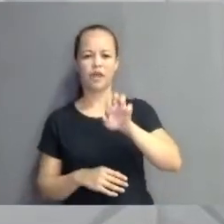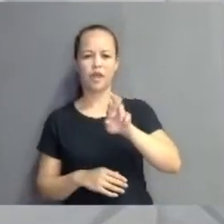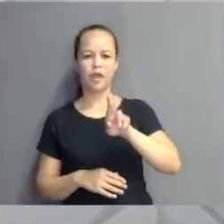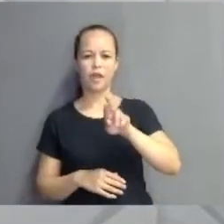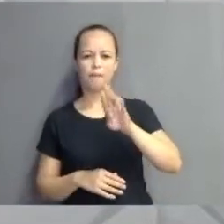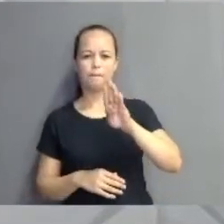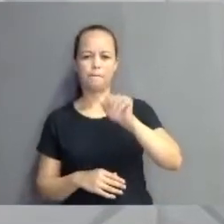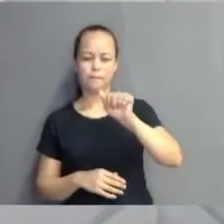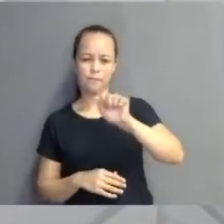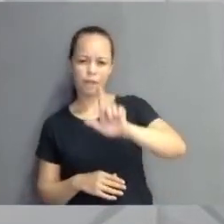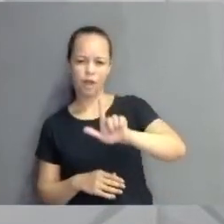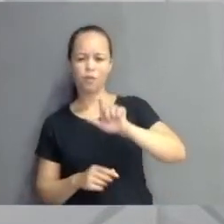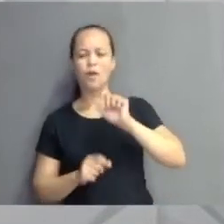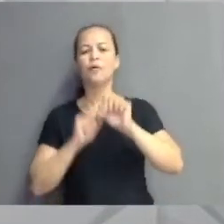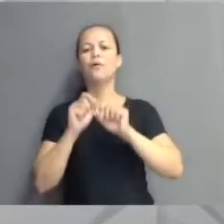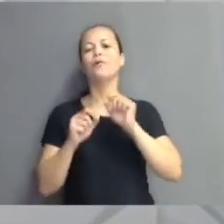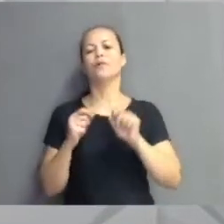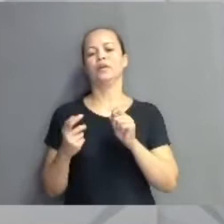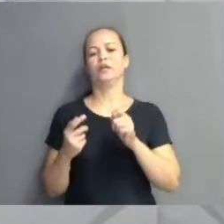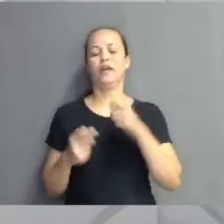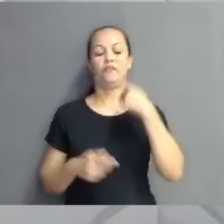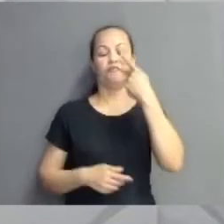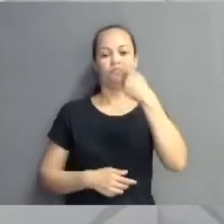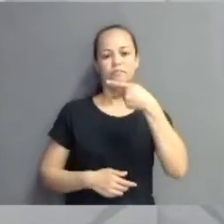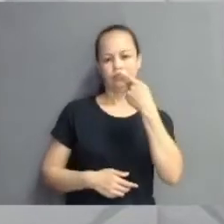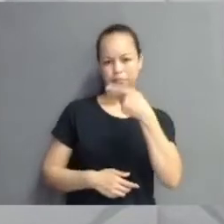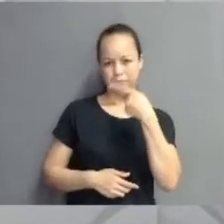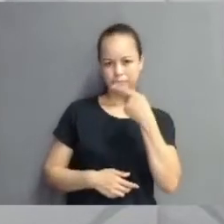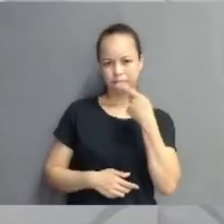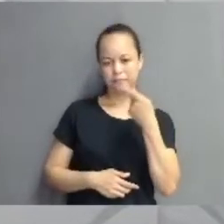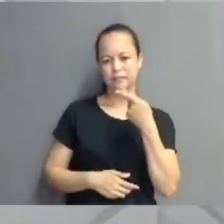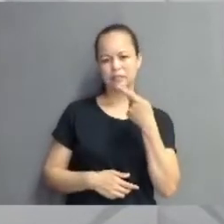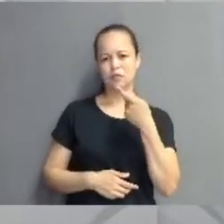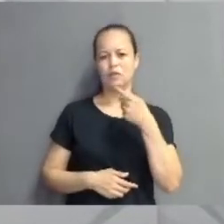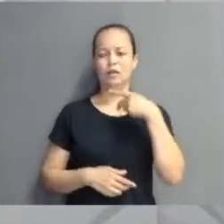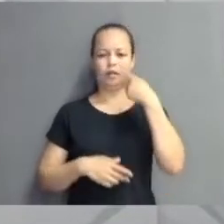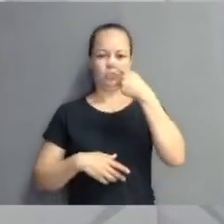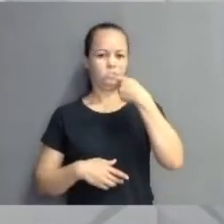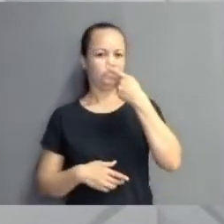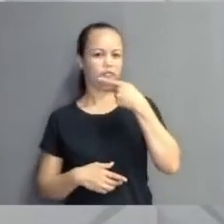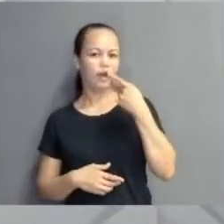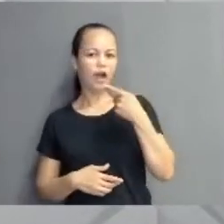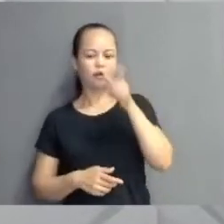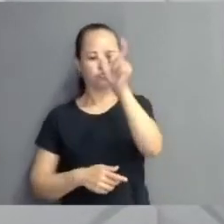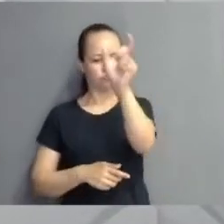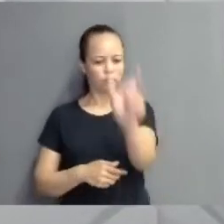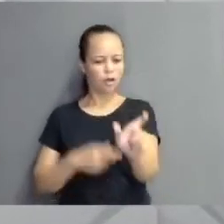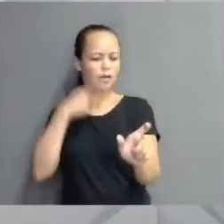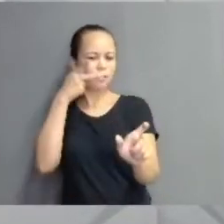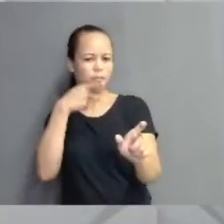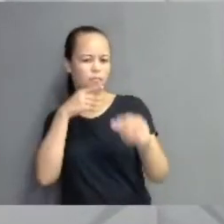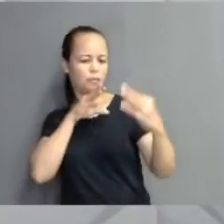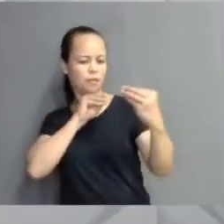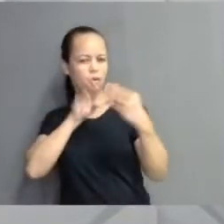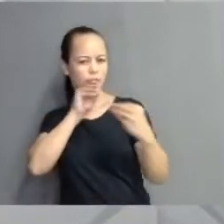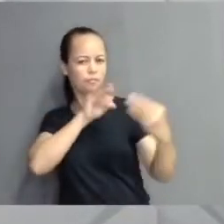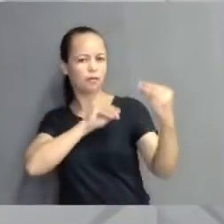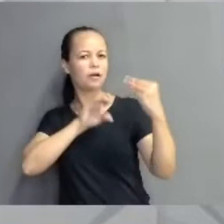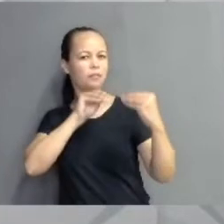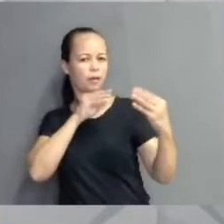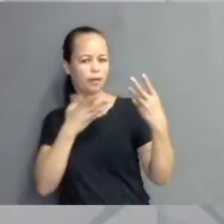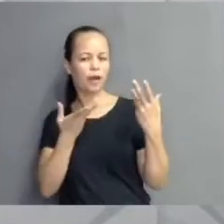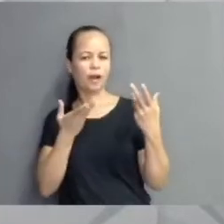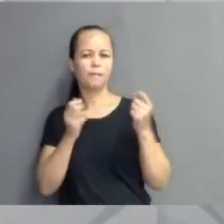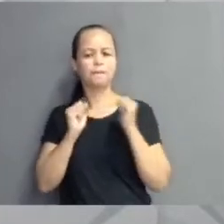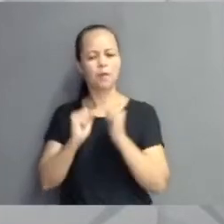comunicação verbal é aquela comunicação falada quando eu dizia logo com alguém pode ser em casa a conversando com a